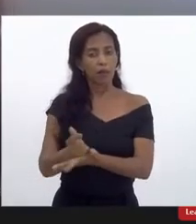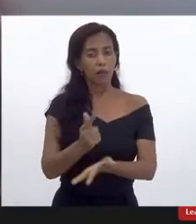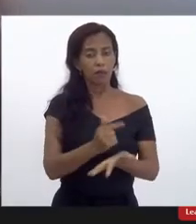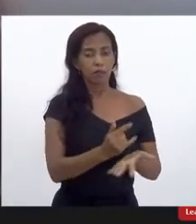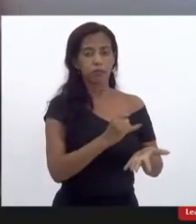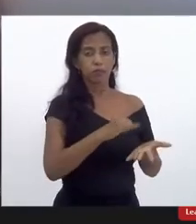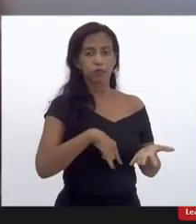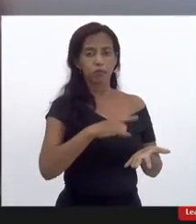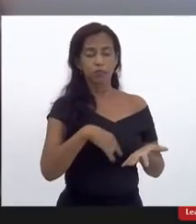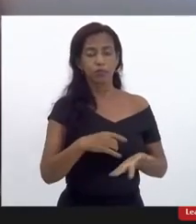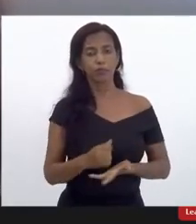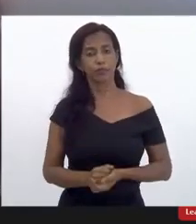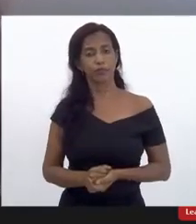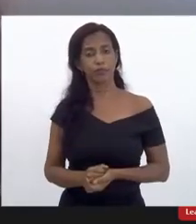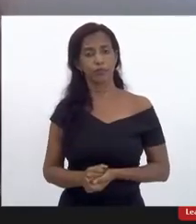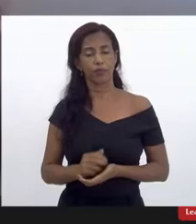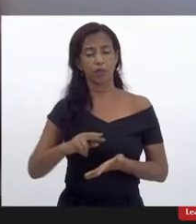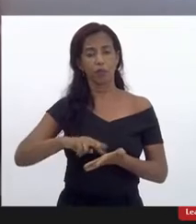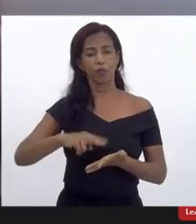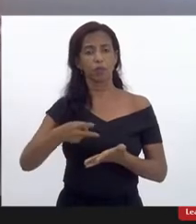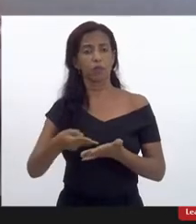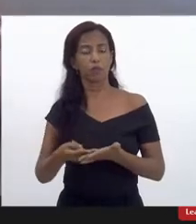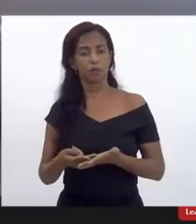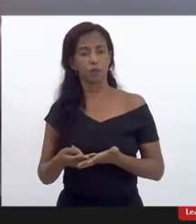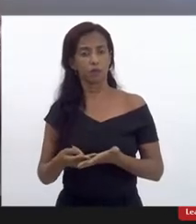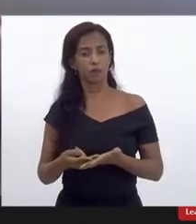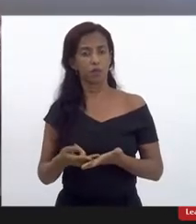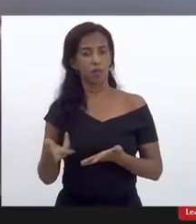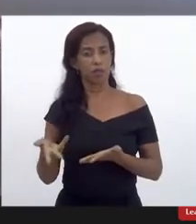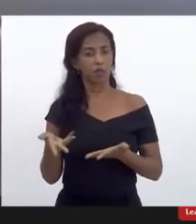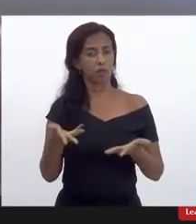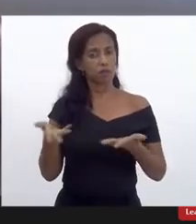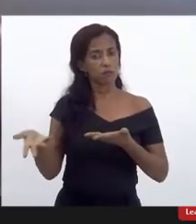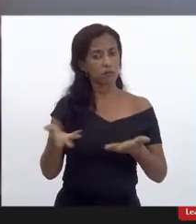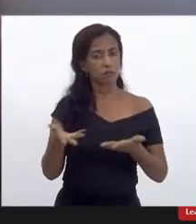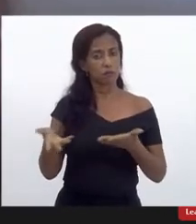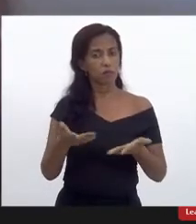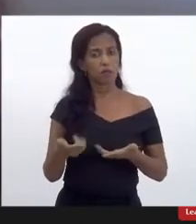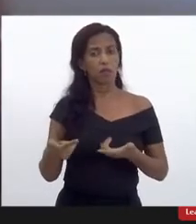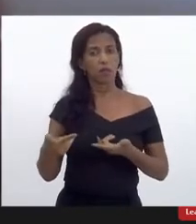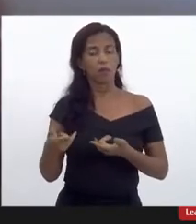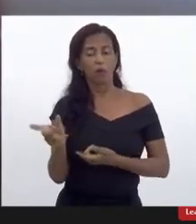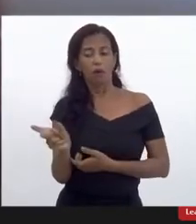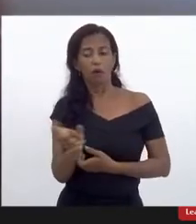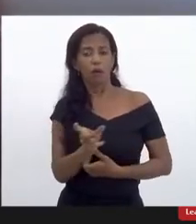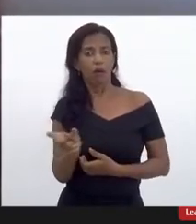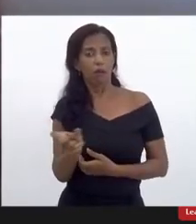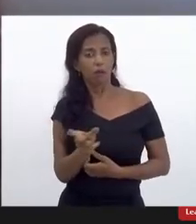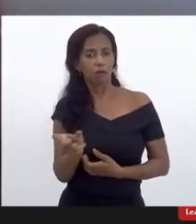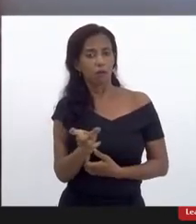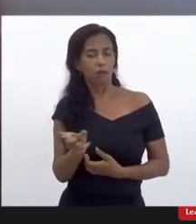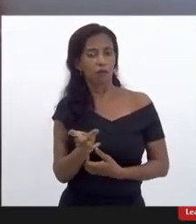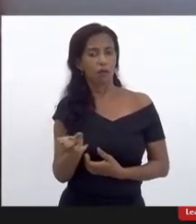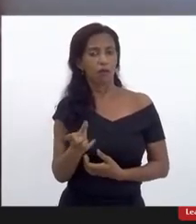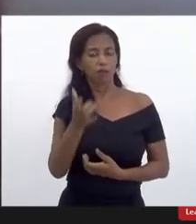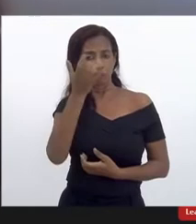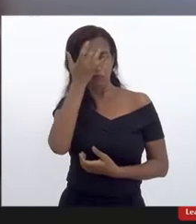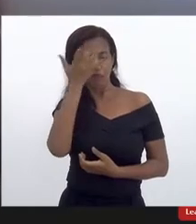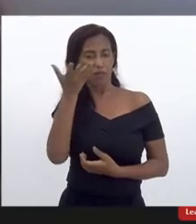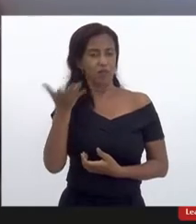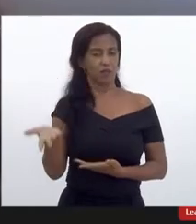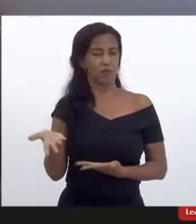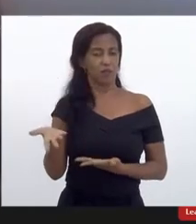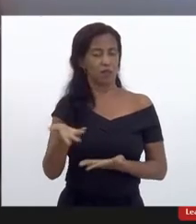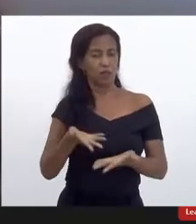pagamentos. E alterar essa dinâmica para o cartão corporativo, que vai